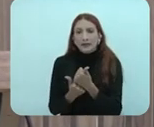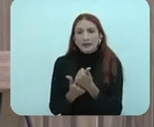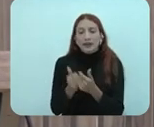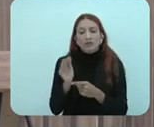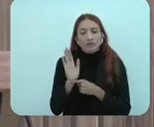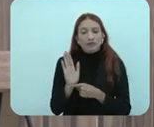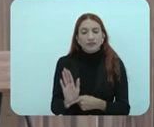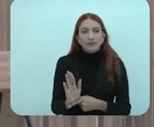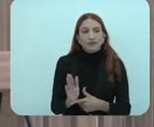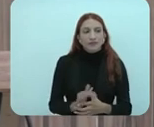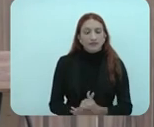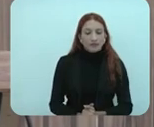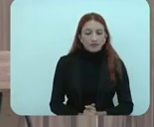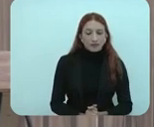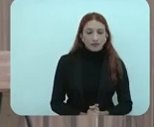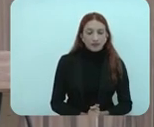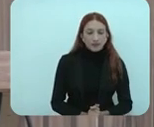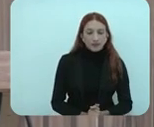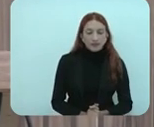Contemplará